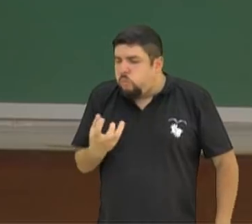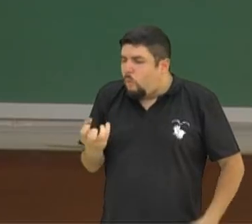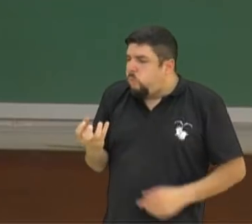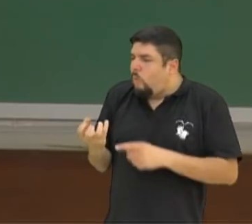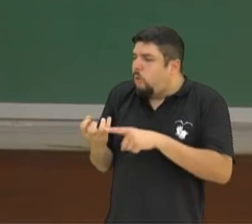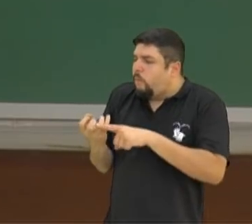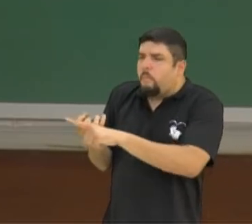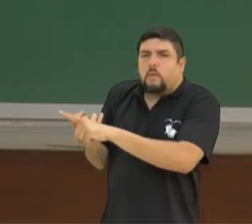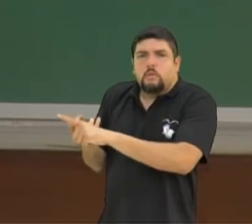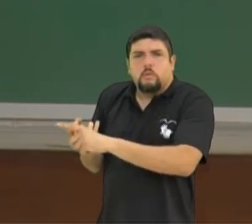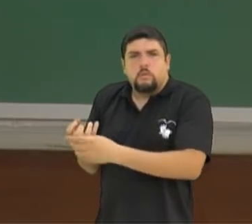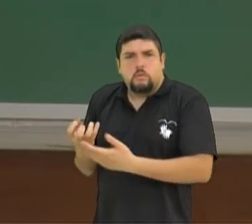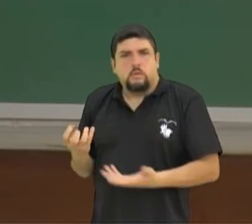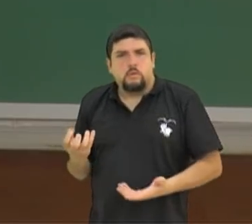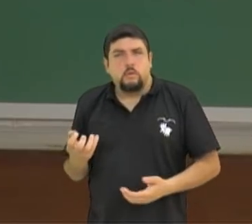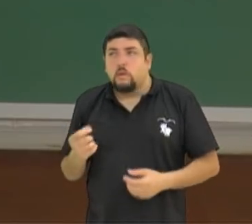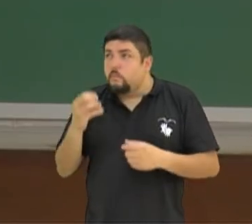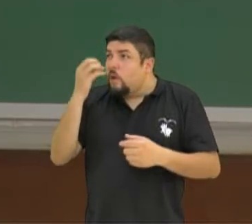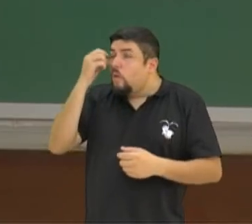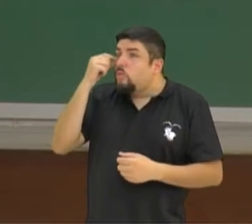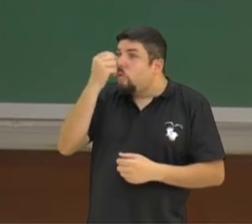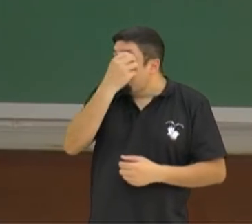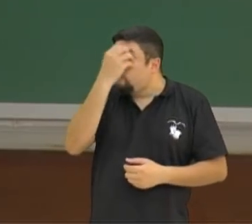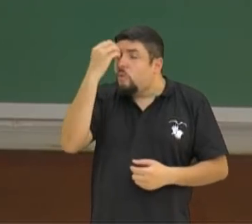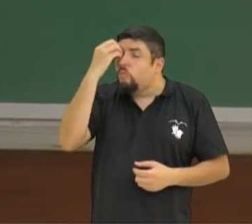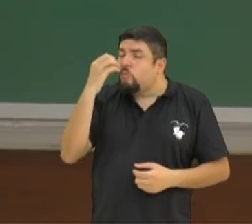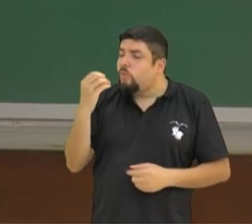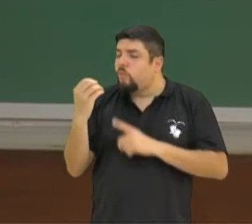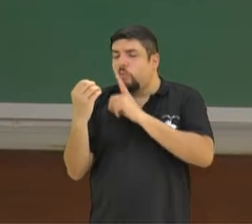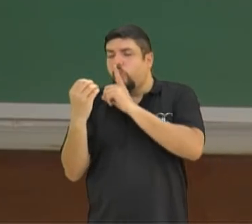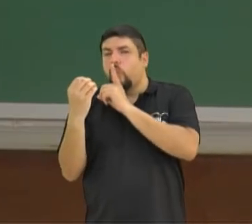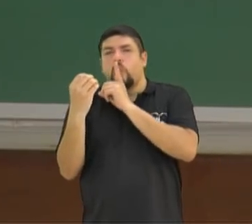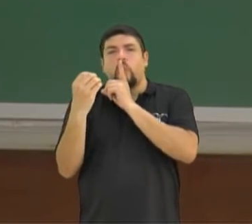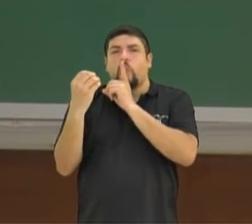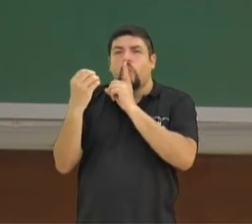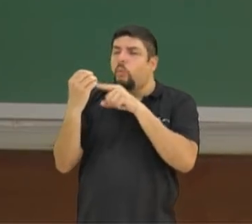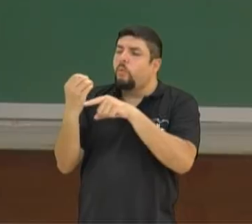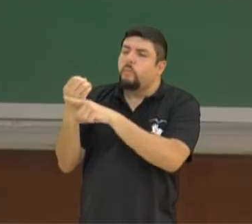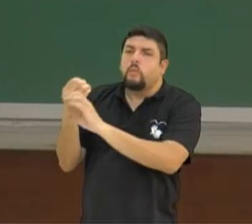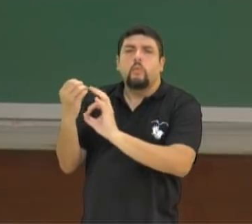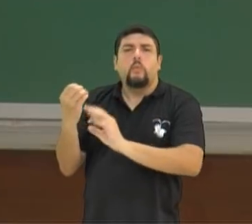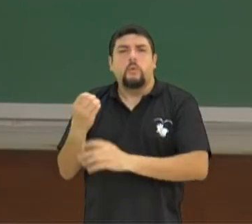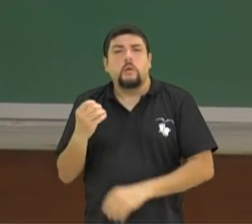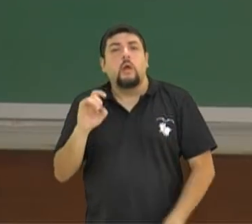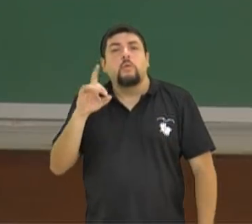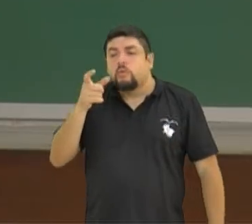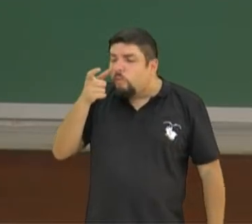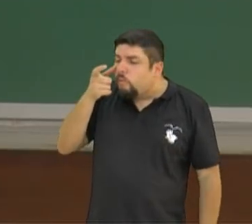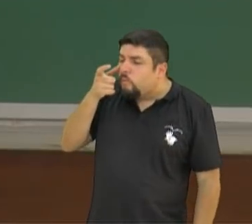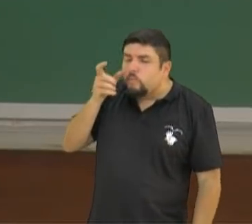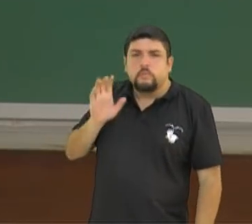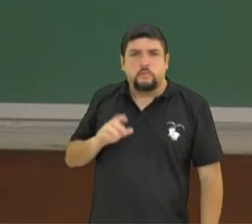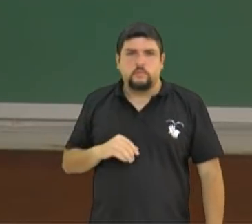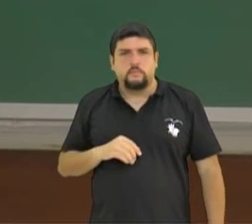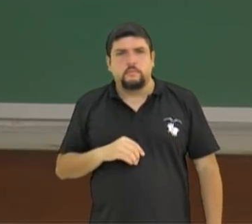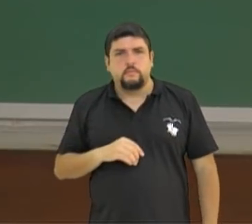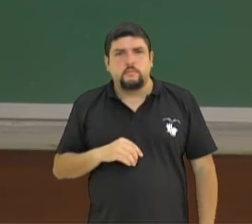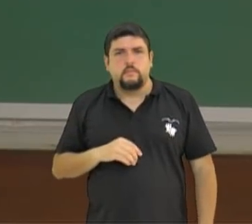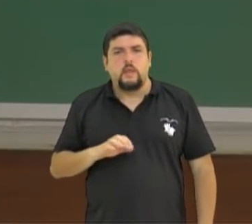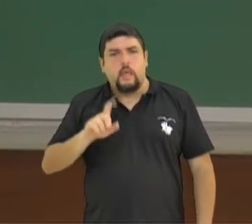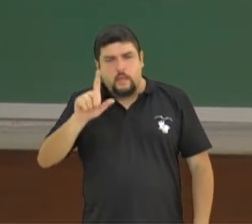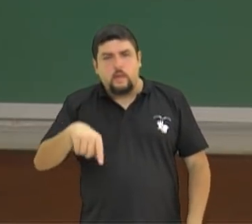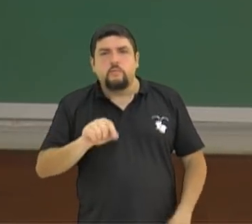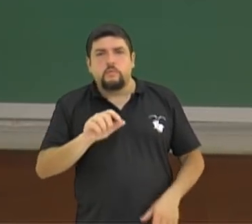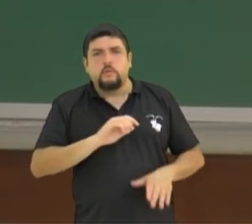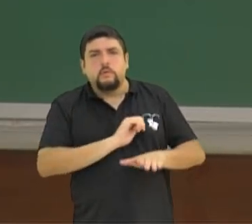Né? Ele diz, meus olhos não perguntam nada, ficam silenciosos ali, né, observando. Então, aqui temos mais um exemplo de metonímia,